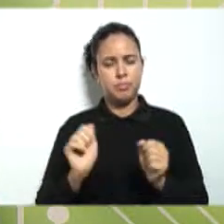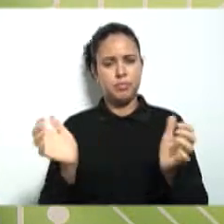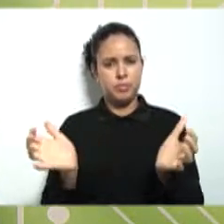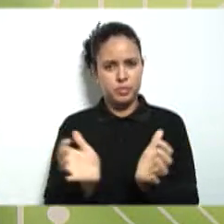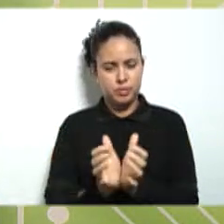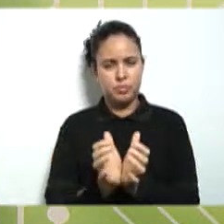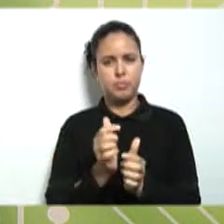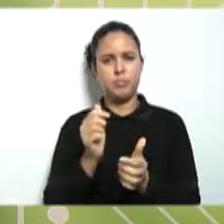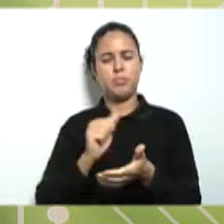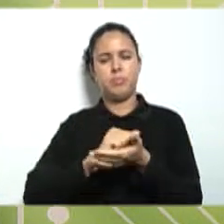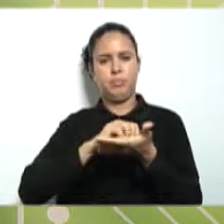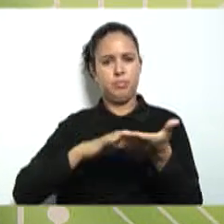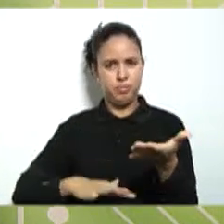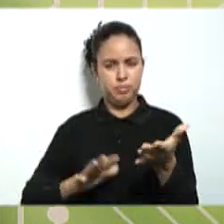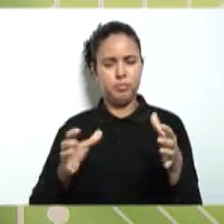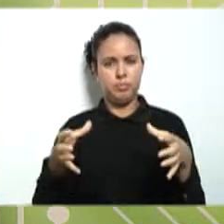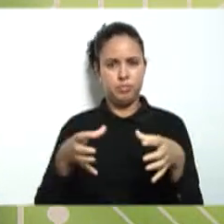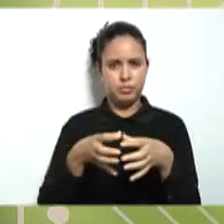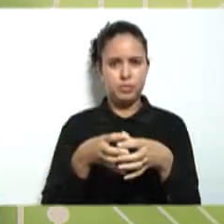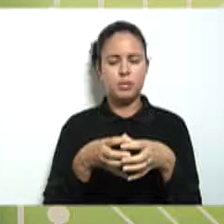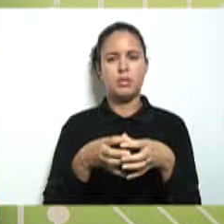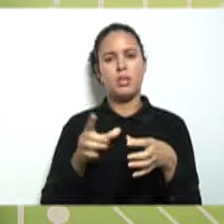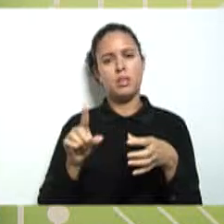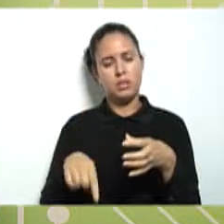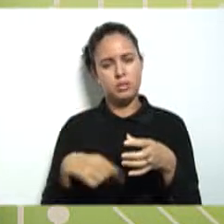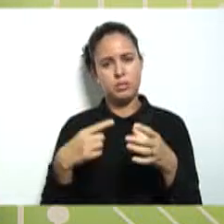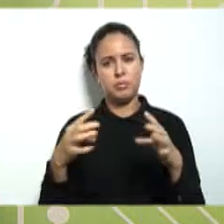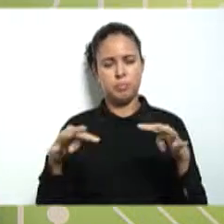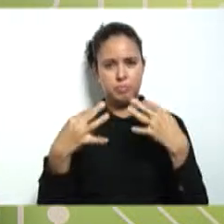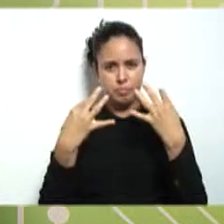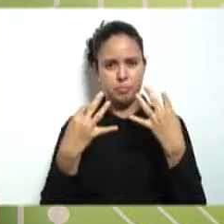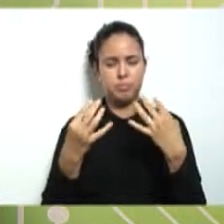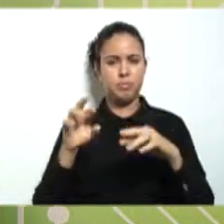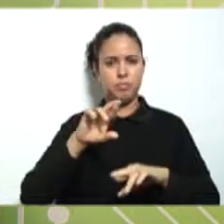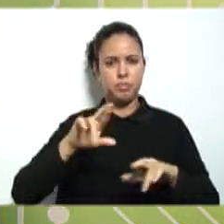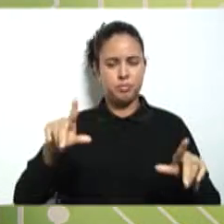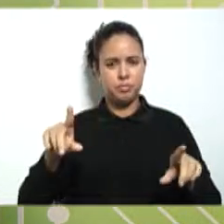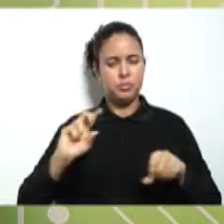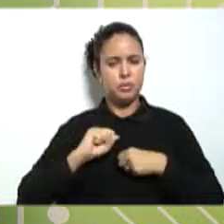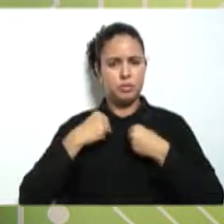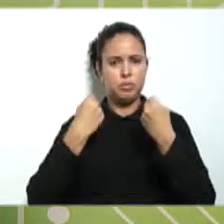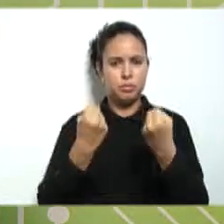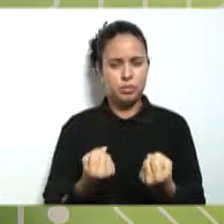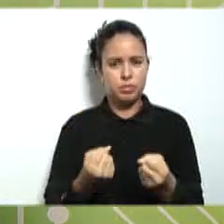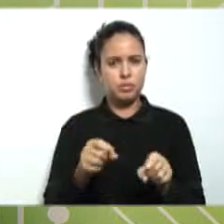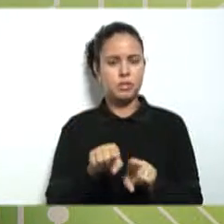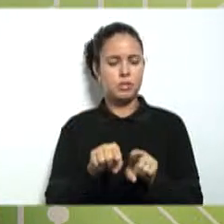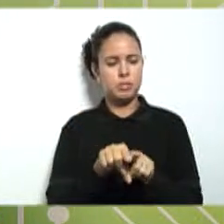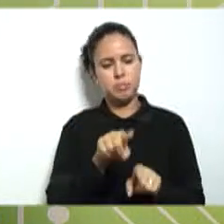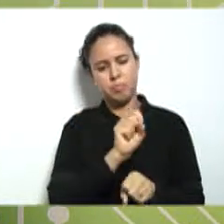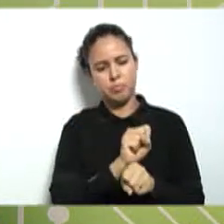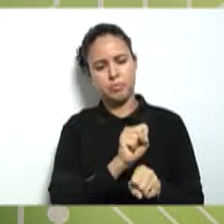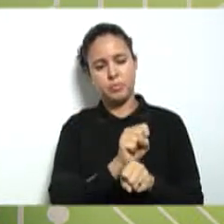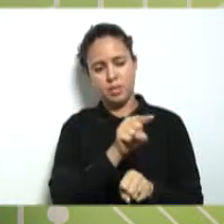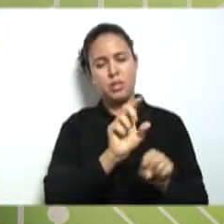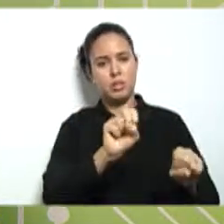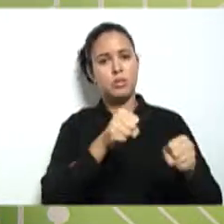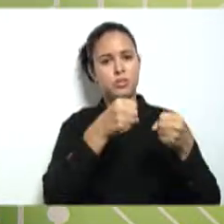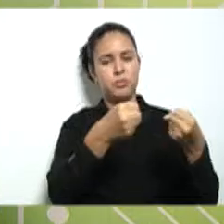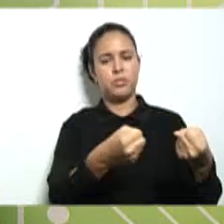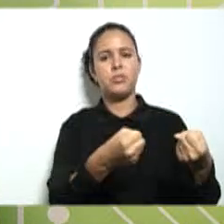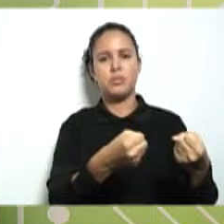gente sabe que demanda uma atenção diferente. Você tem que não só se dedicar, mas também contar com a dedicação dos seus colegas. Essa é uma